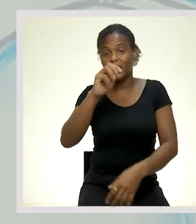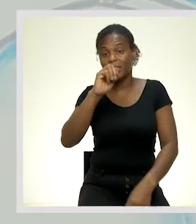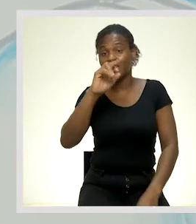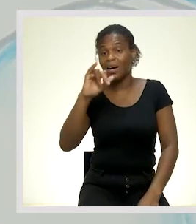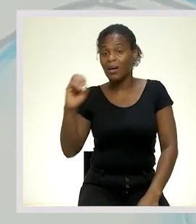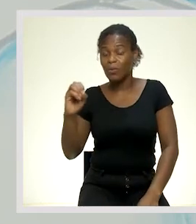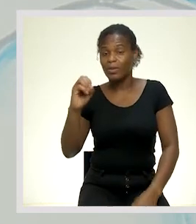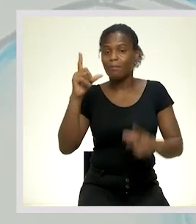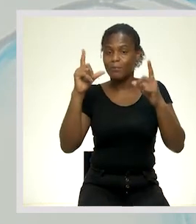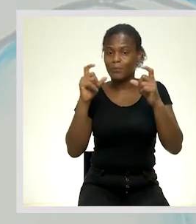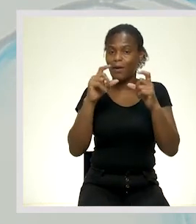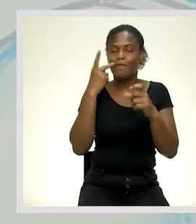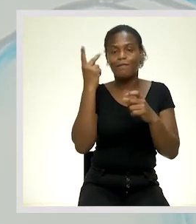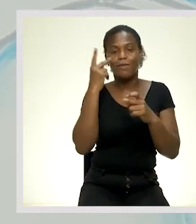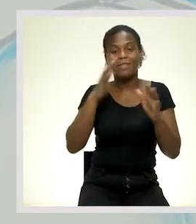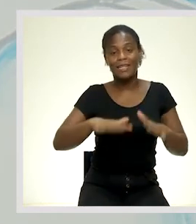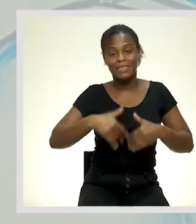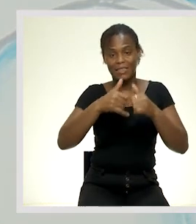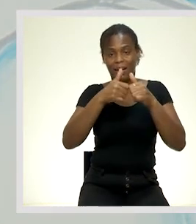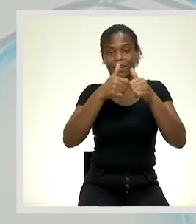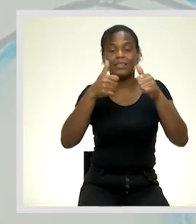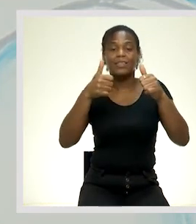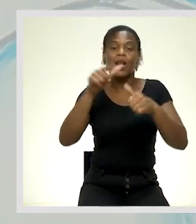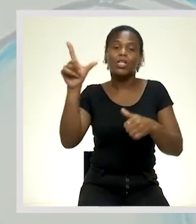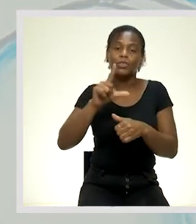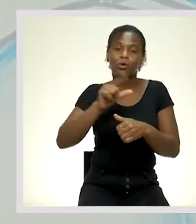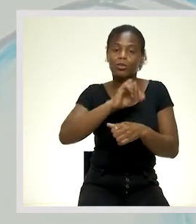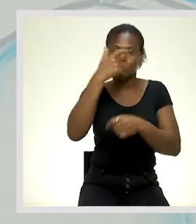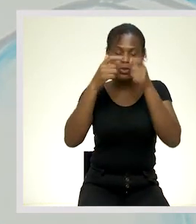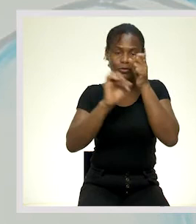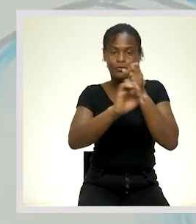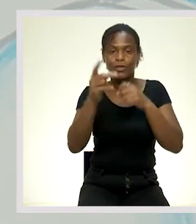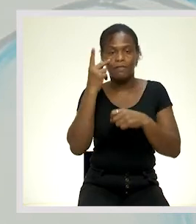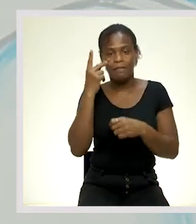que um retrato vivo da cidade de Lisboa e dos seus moradores.